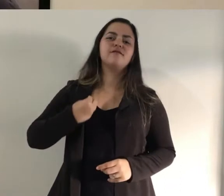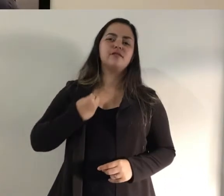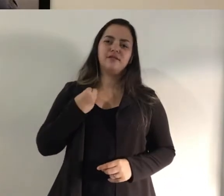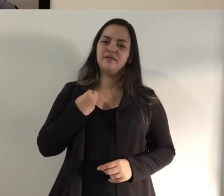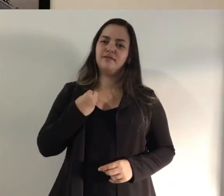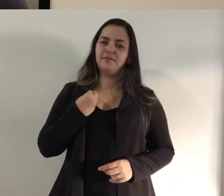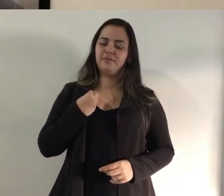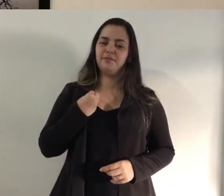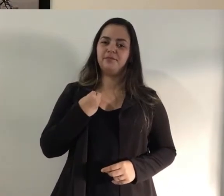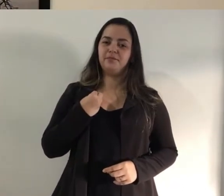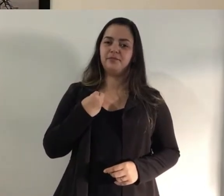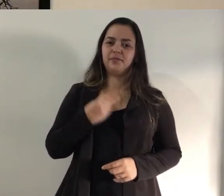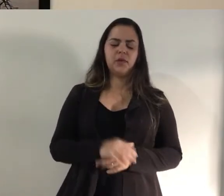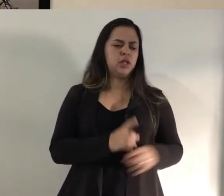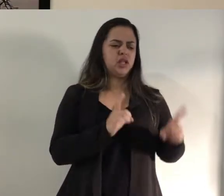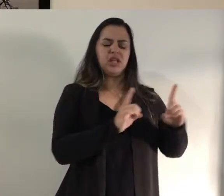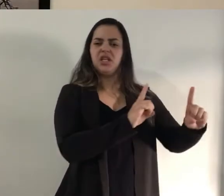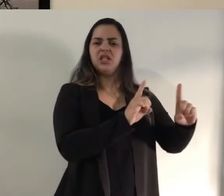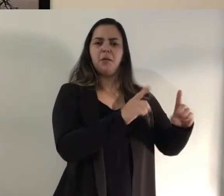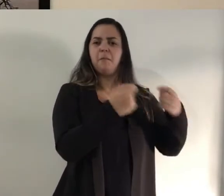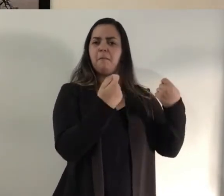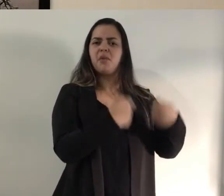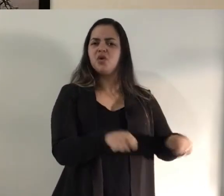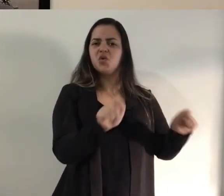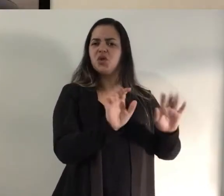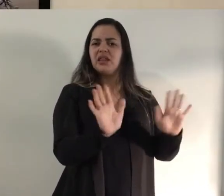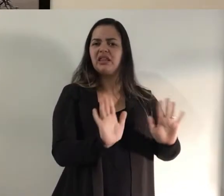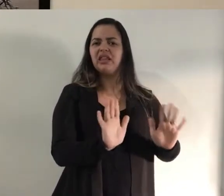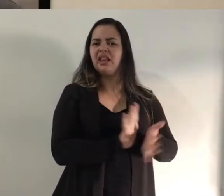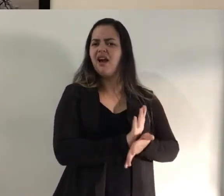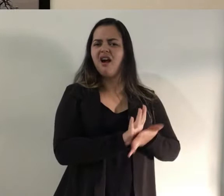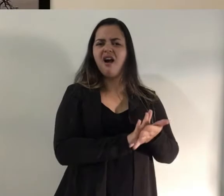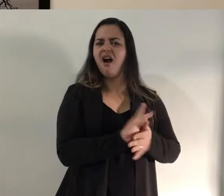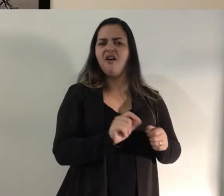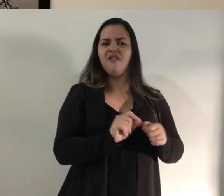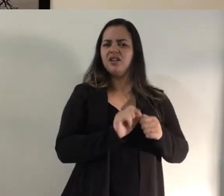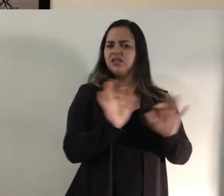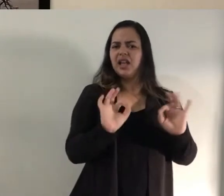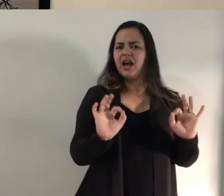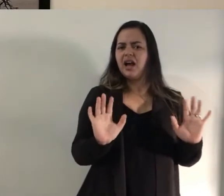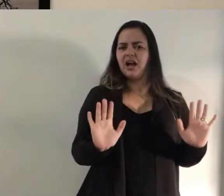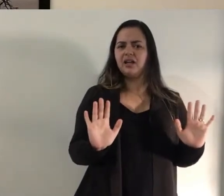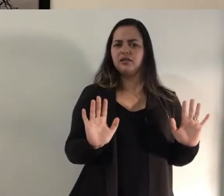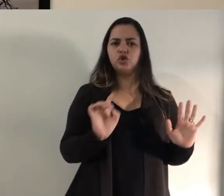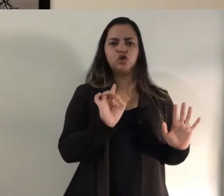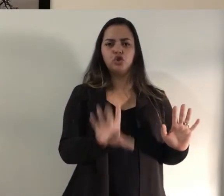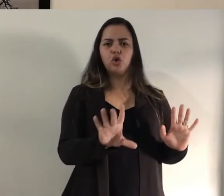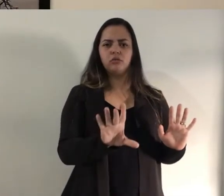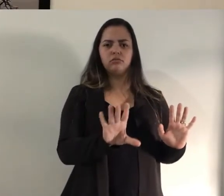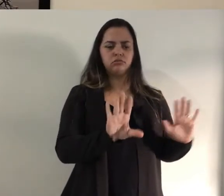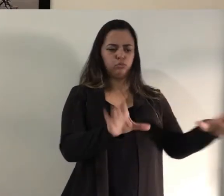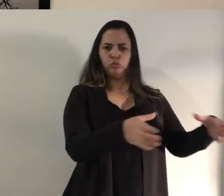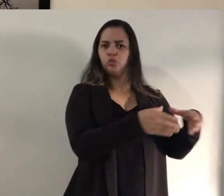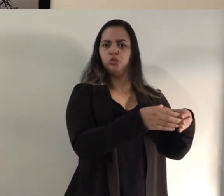não precisaram fazer nada, simplesmente estavam ali reunidos. E o Senhor chegou na hora